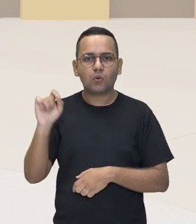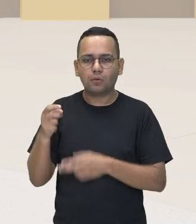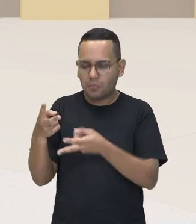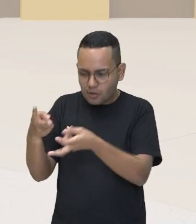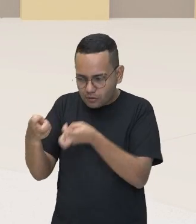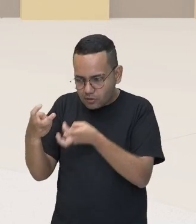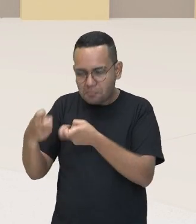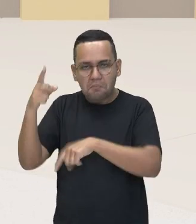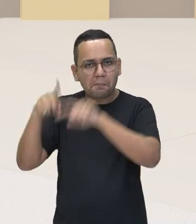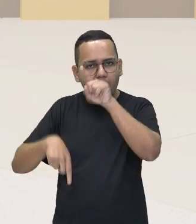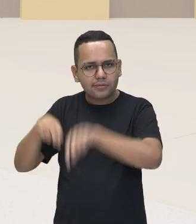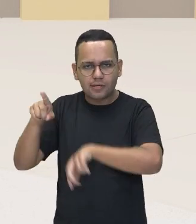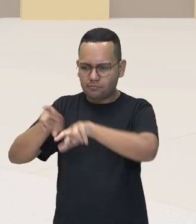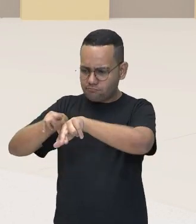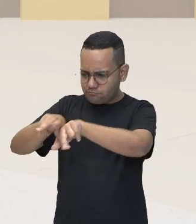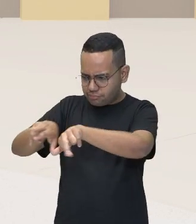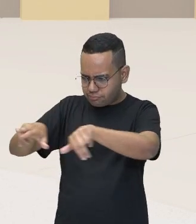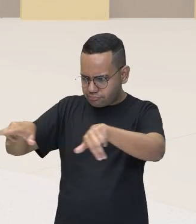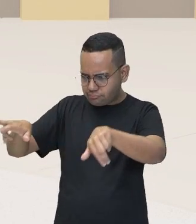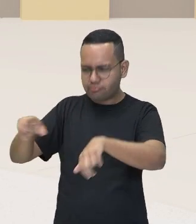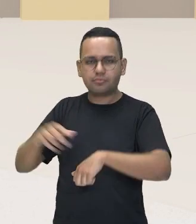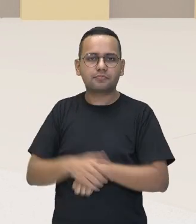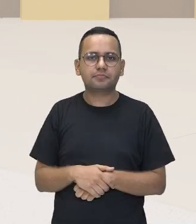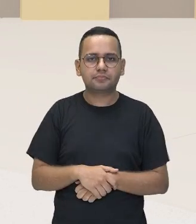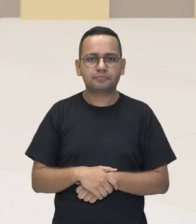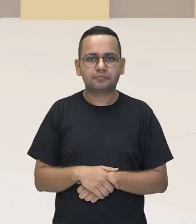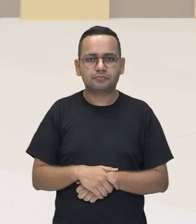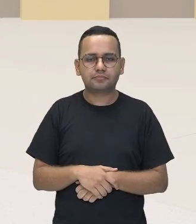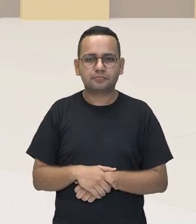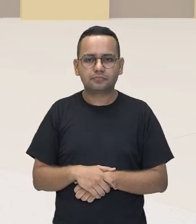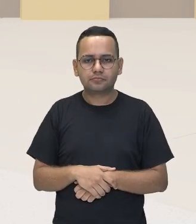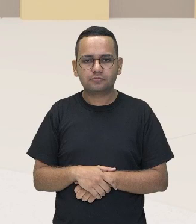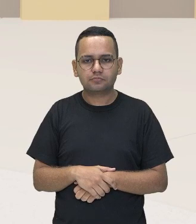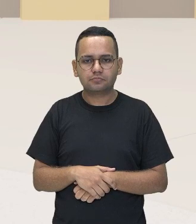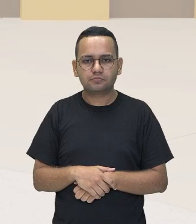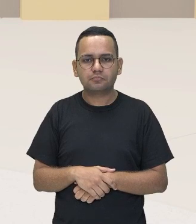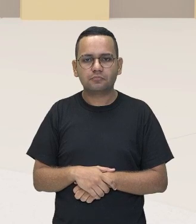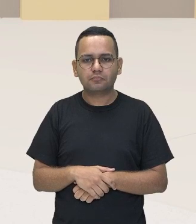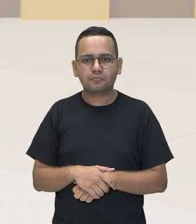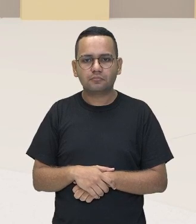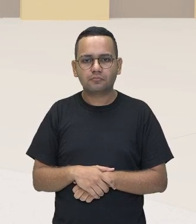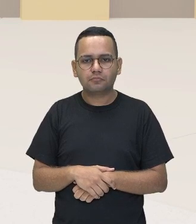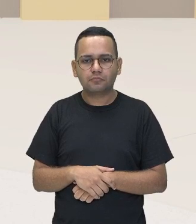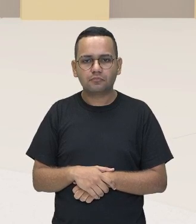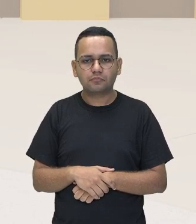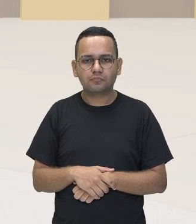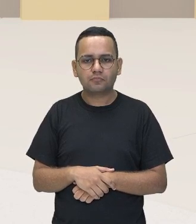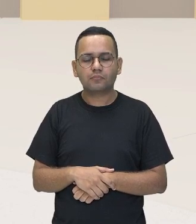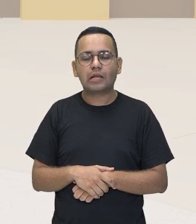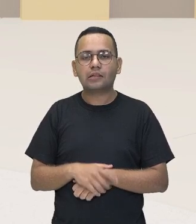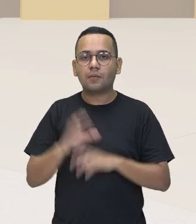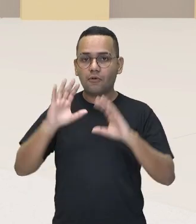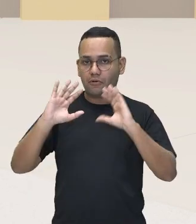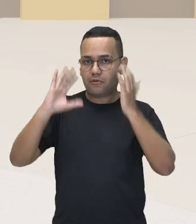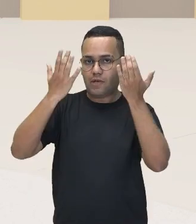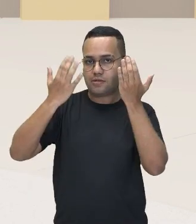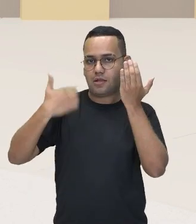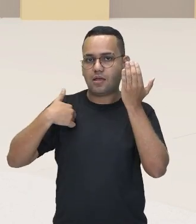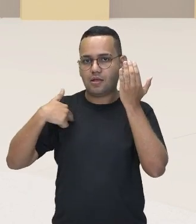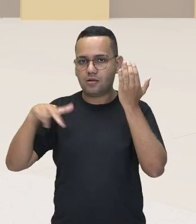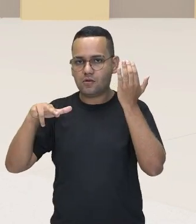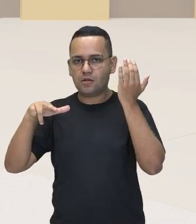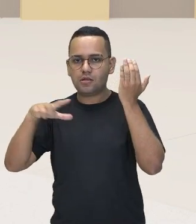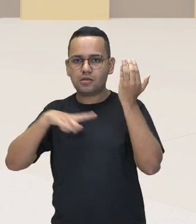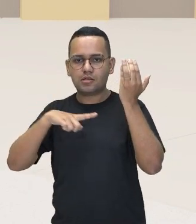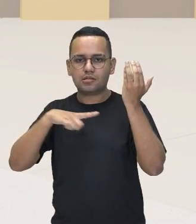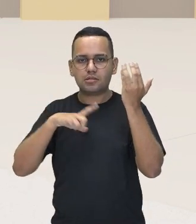do açaí, do cupuaçu. Então, tudo isso compõe as festas religiosas também, que são feitas, então,